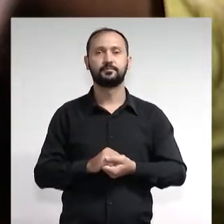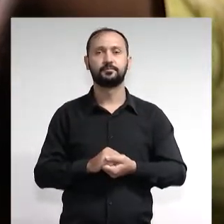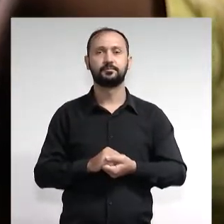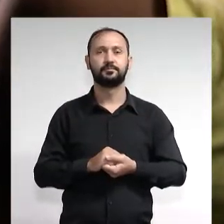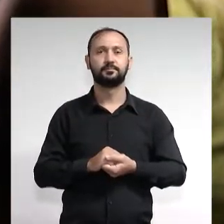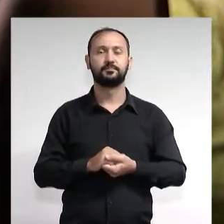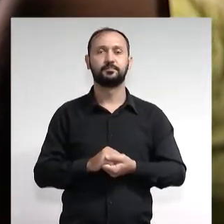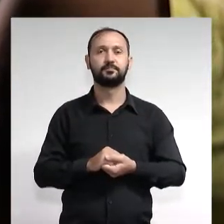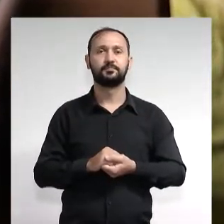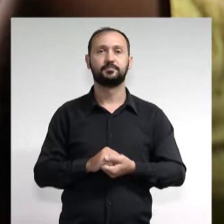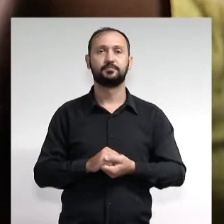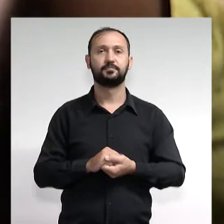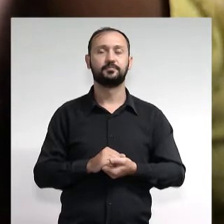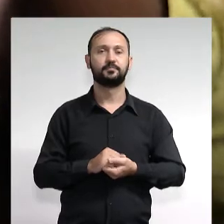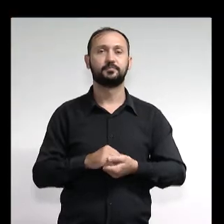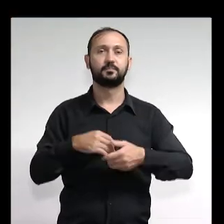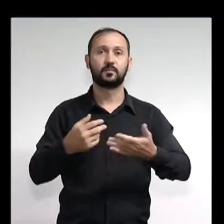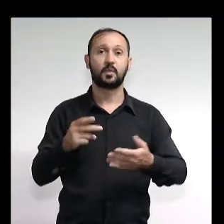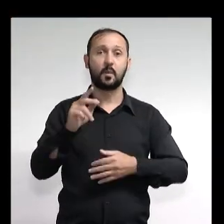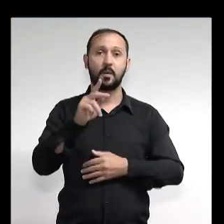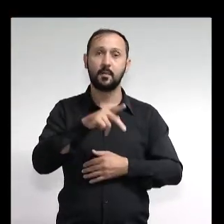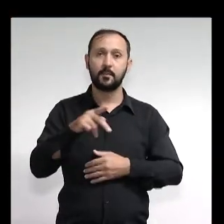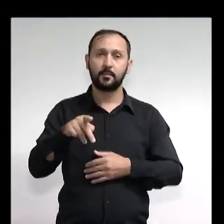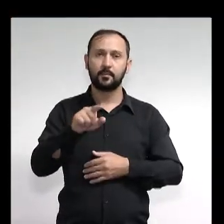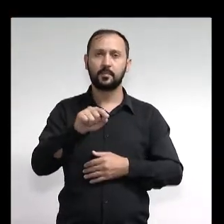senhora fez em seguida?